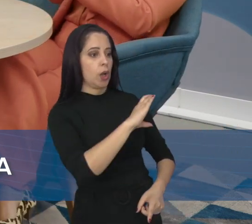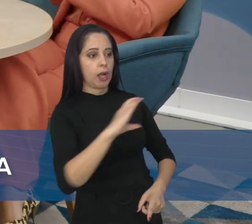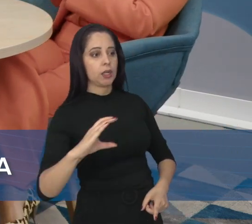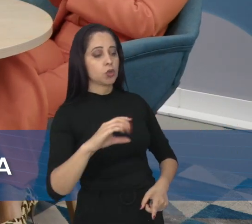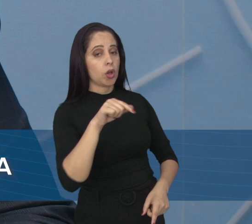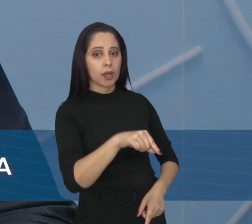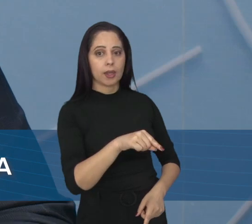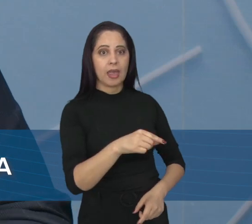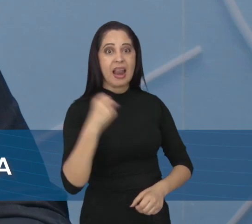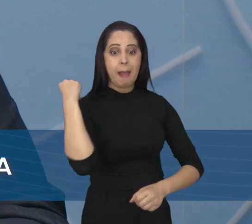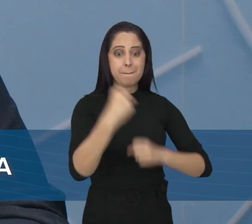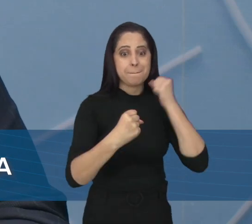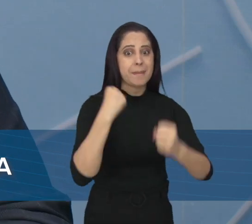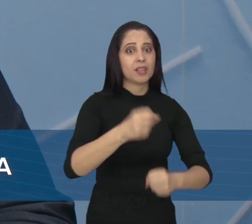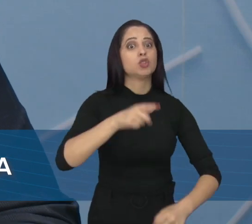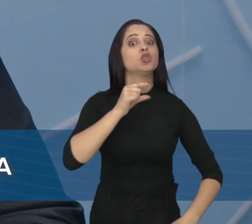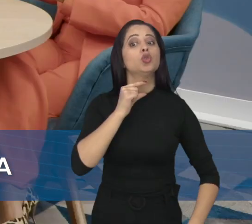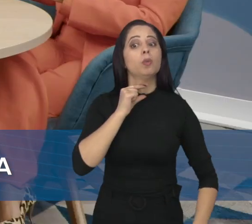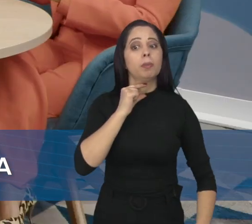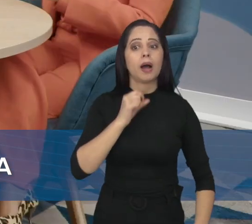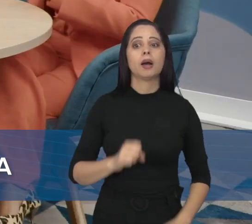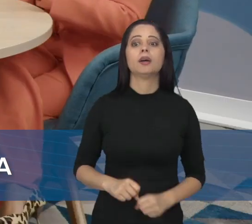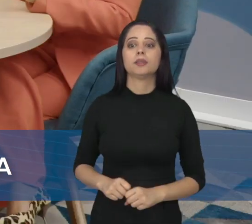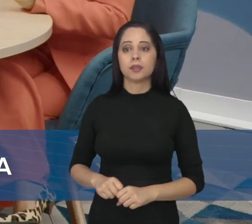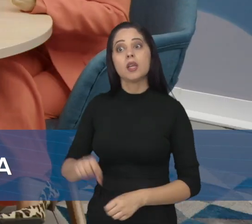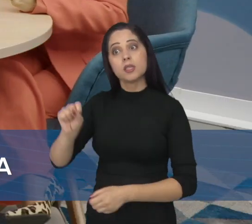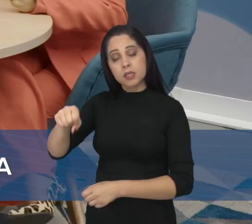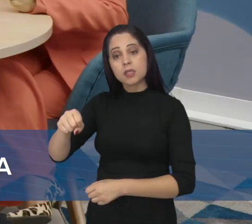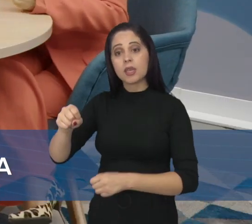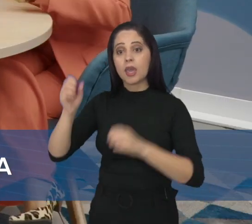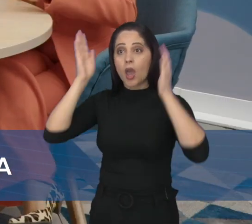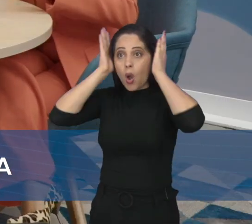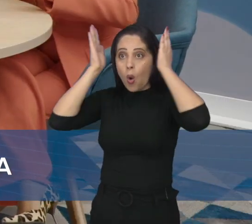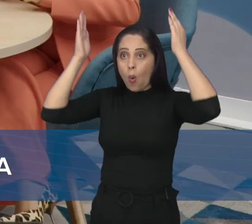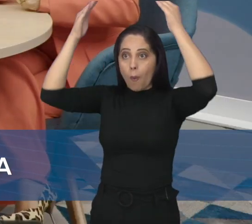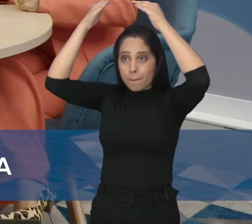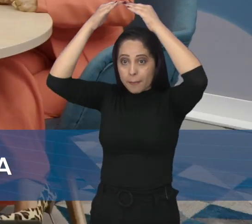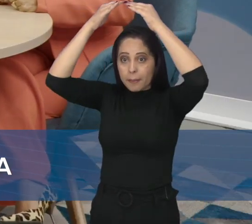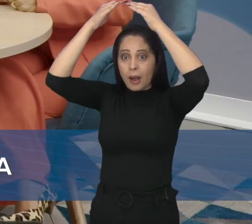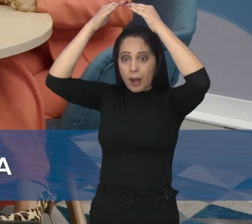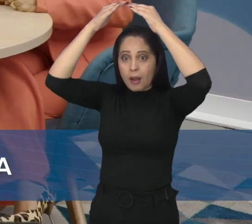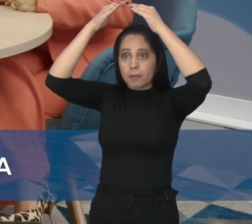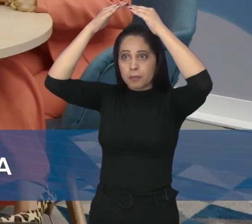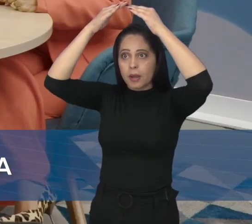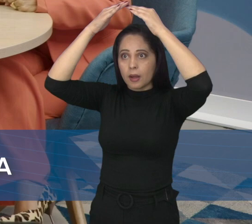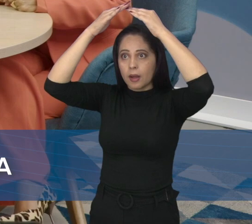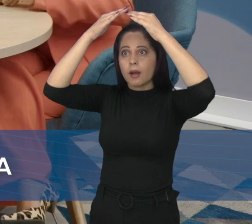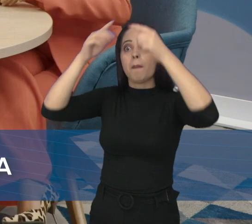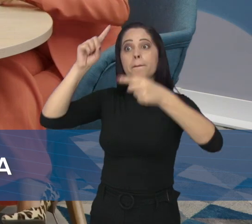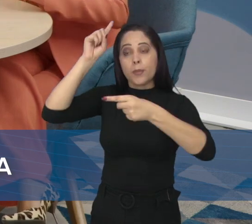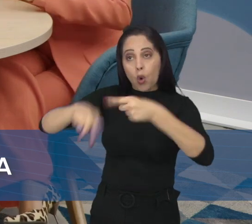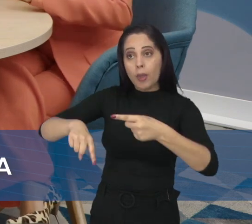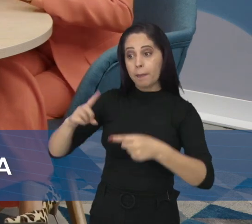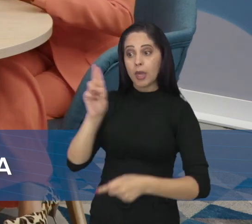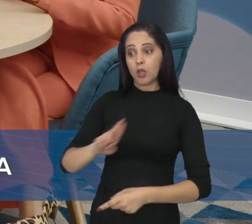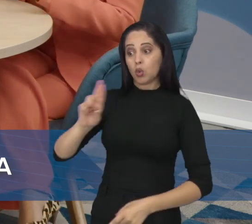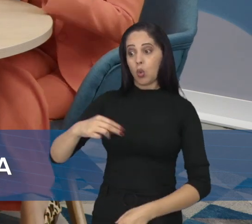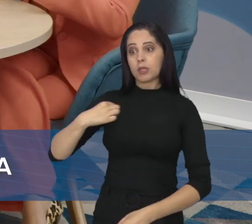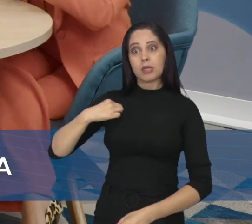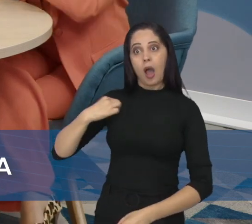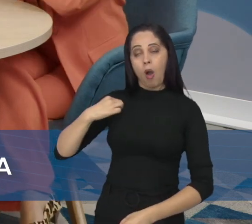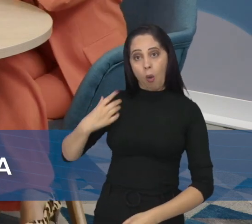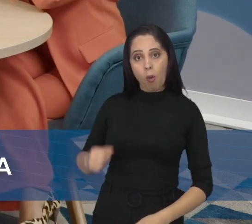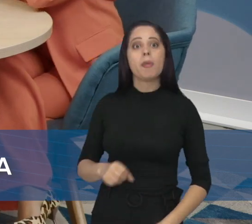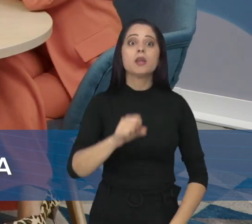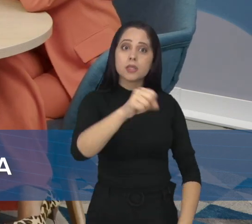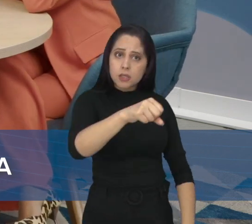prenderam padres, mataram padres. A visita do Papa teve que pagar uma multa para o governo para permitir que o Papa usasse o hábito. Teve. No México, foi. E,